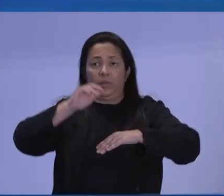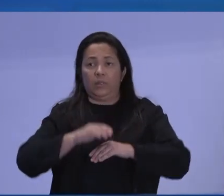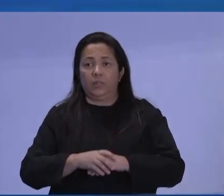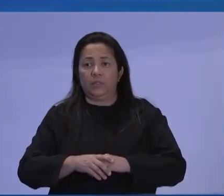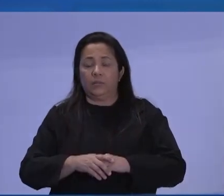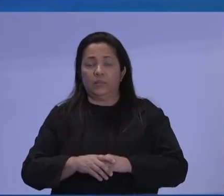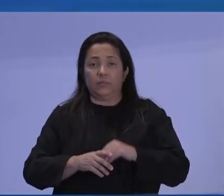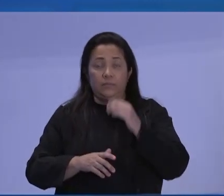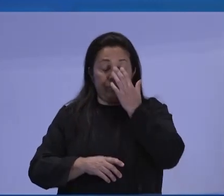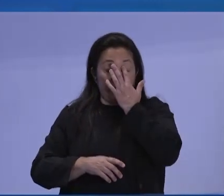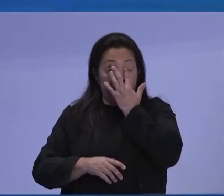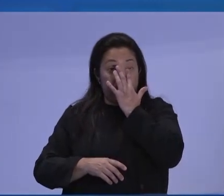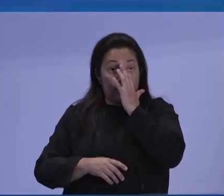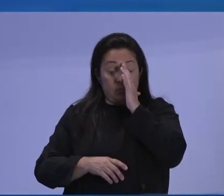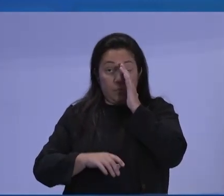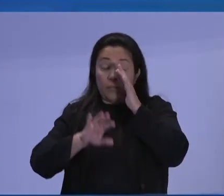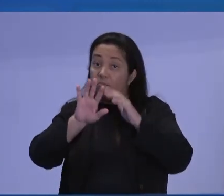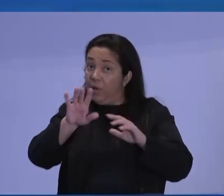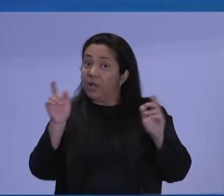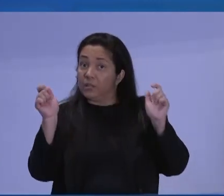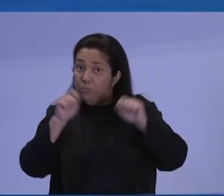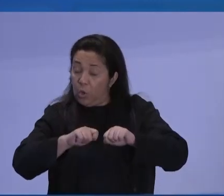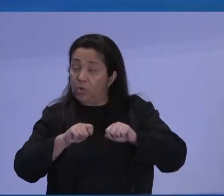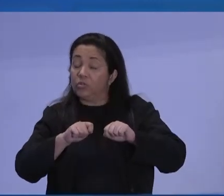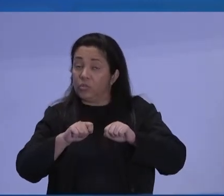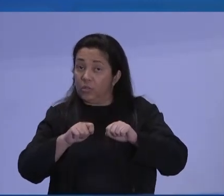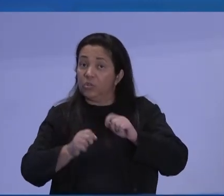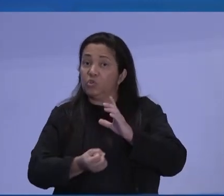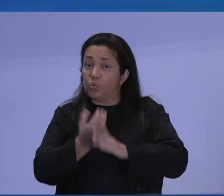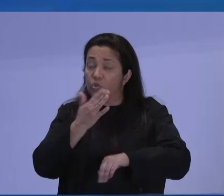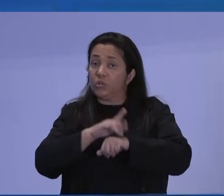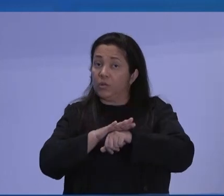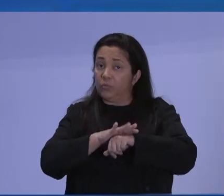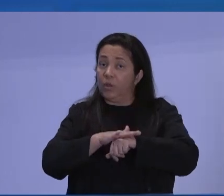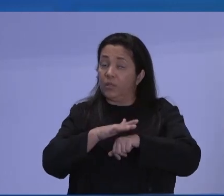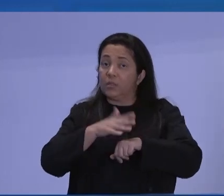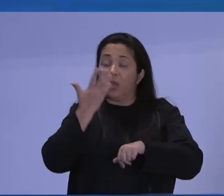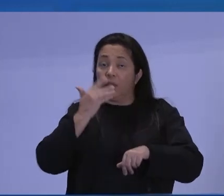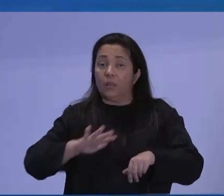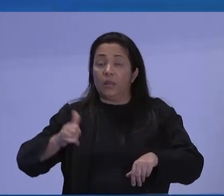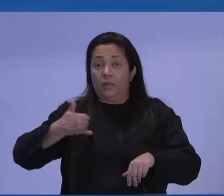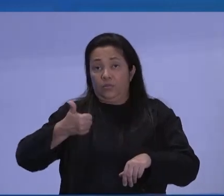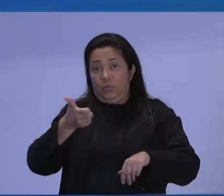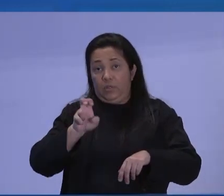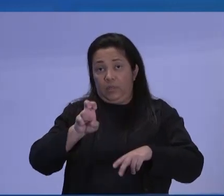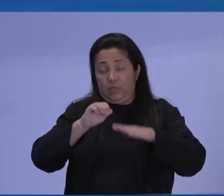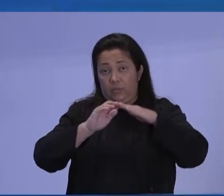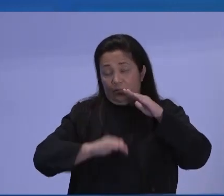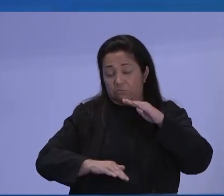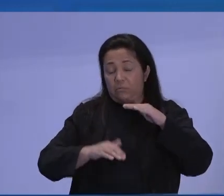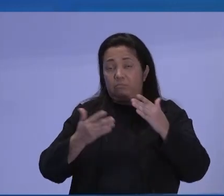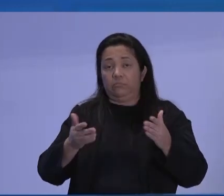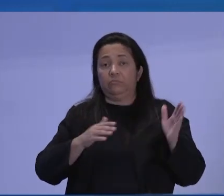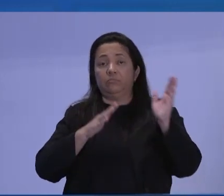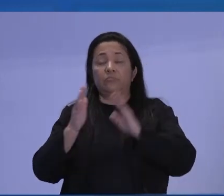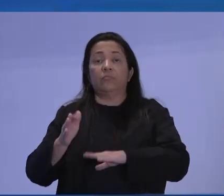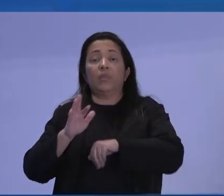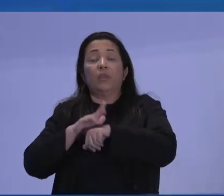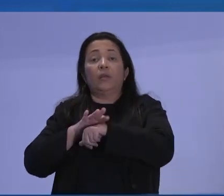por tudo aquilo que a gente falou que está relacionado com a hanseníase nessa população. É uma doença, sim, que tem